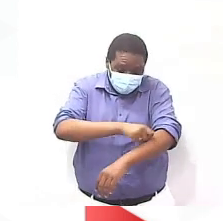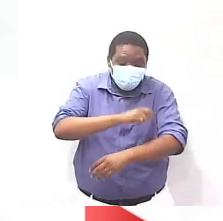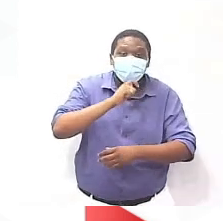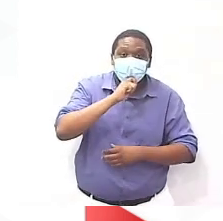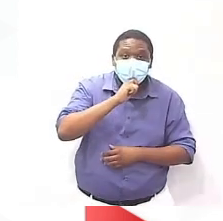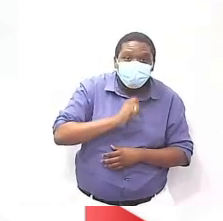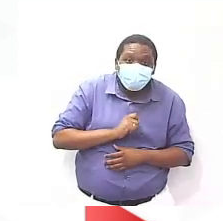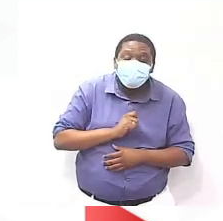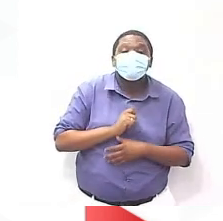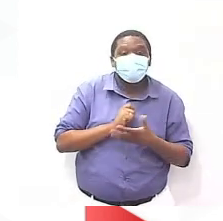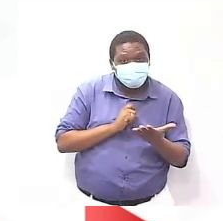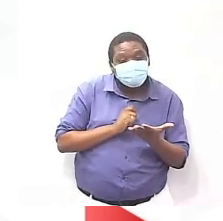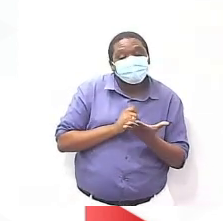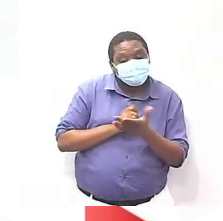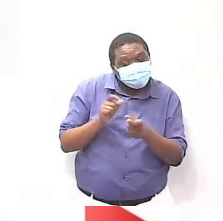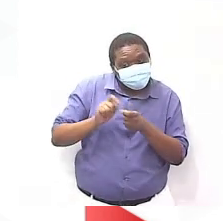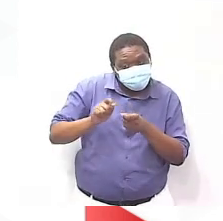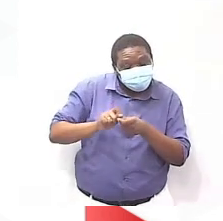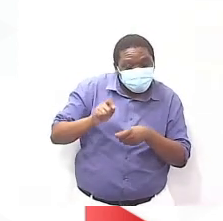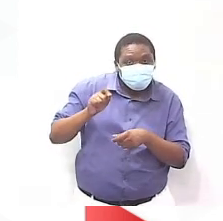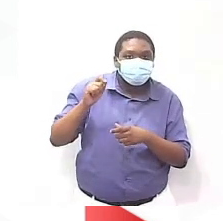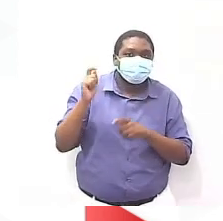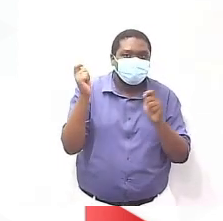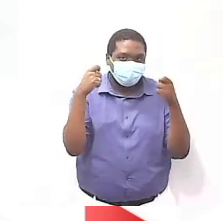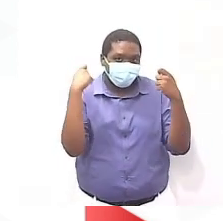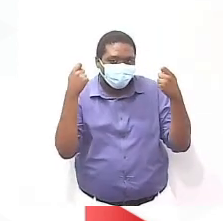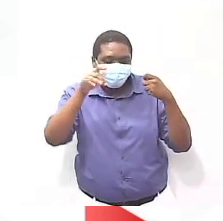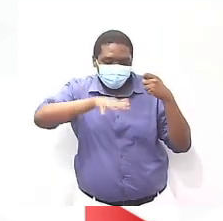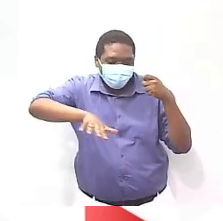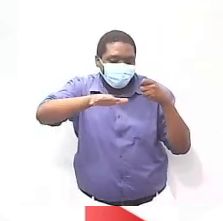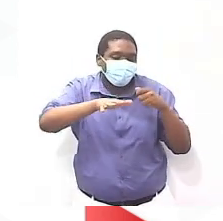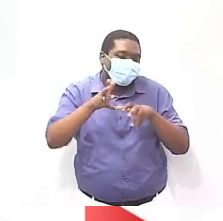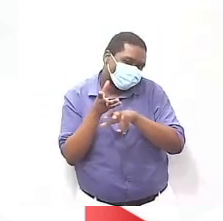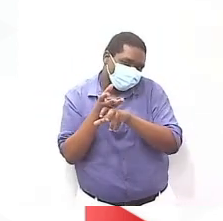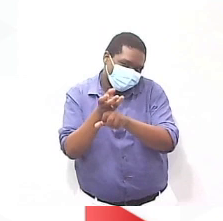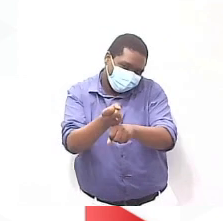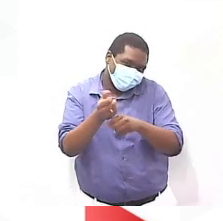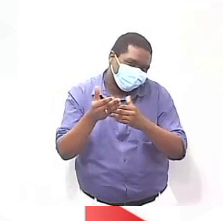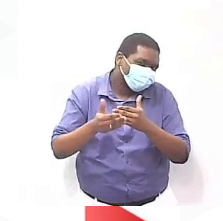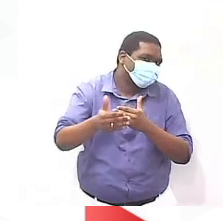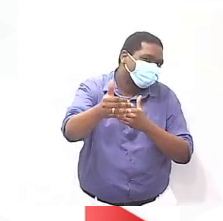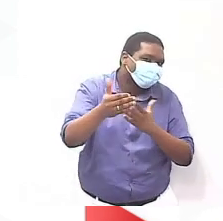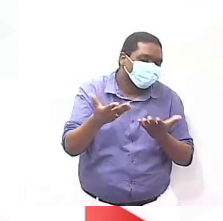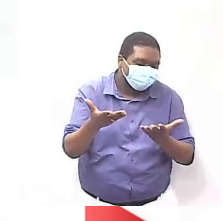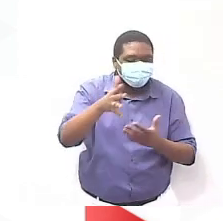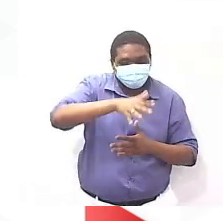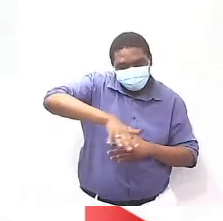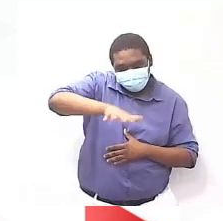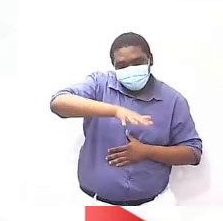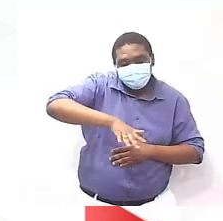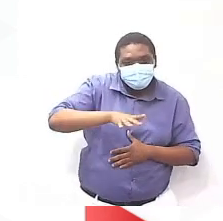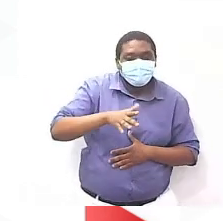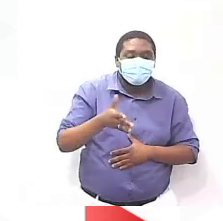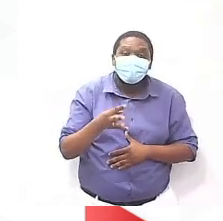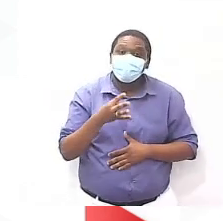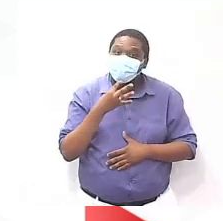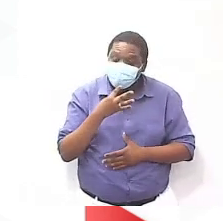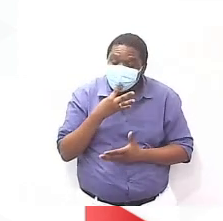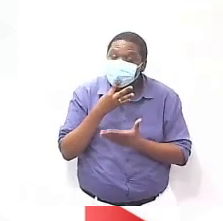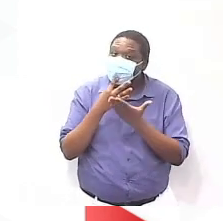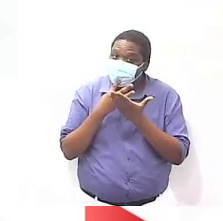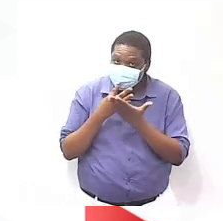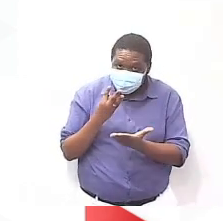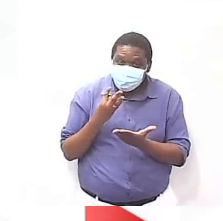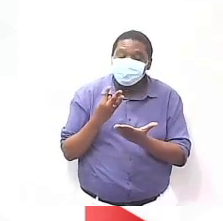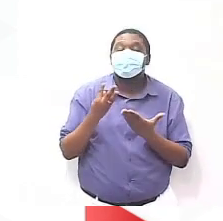aí de Caruaru para o sertão em diante, tá bom? O pessoal conhece muito bem isso aí, e esse salvava muito,